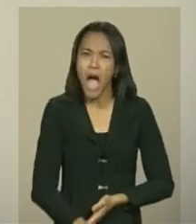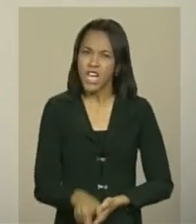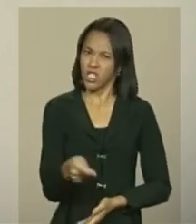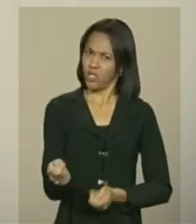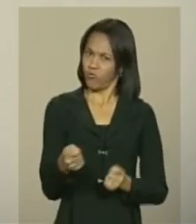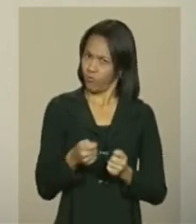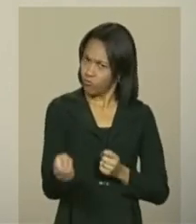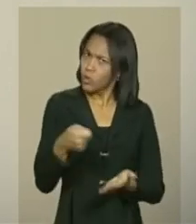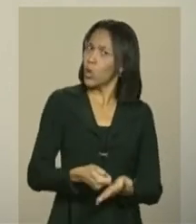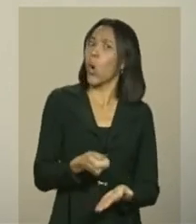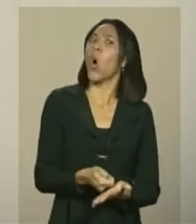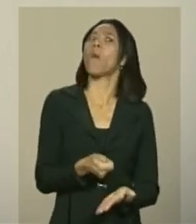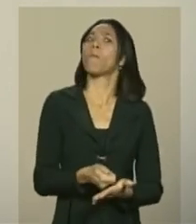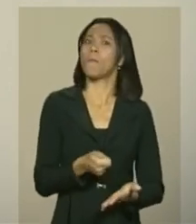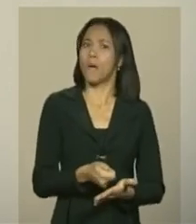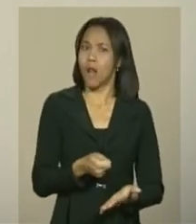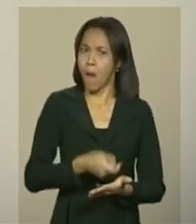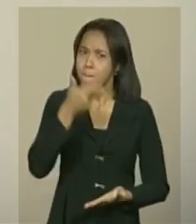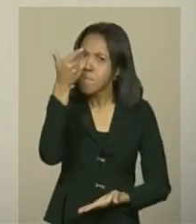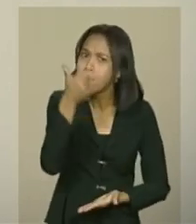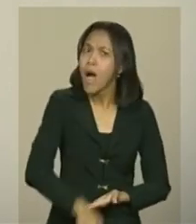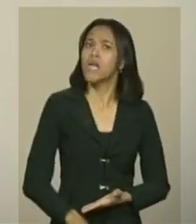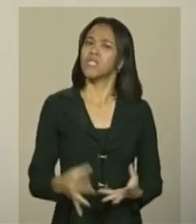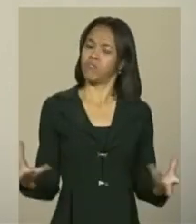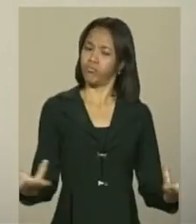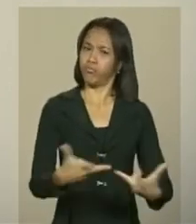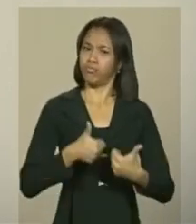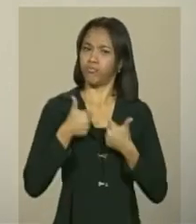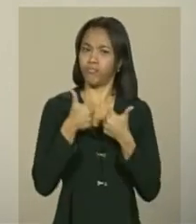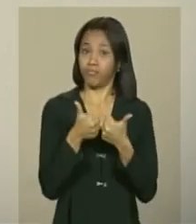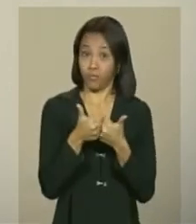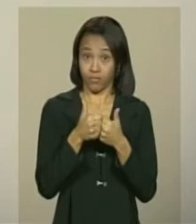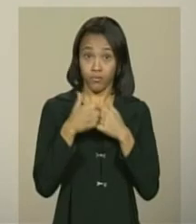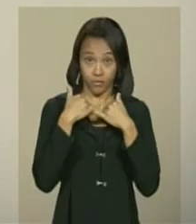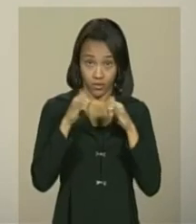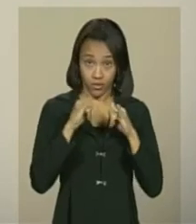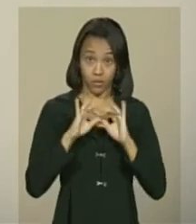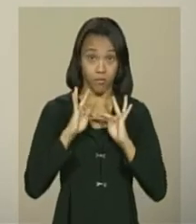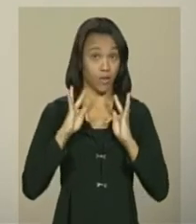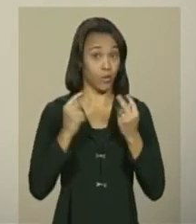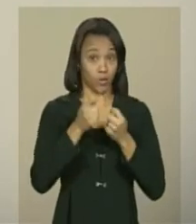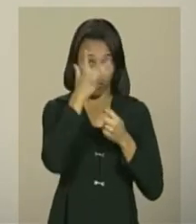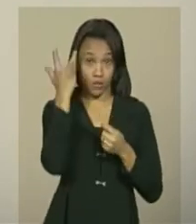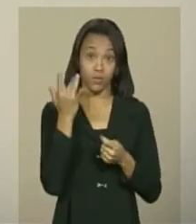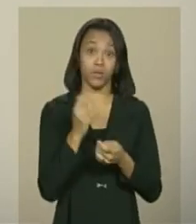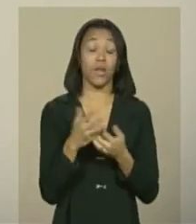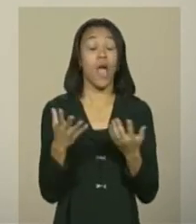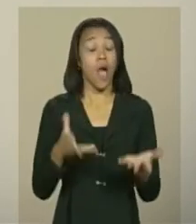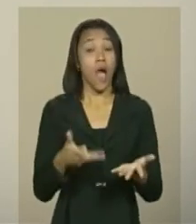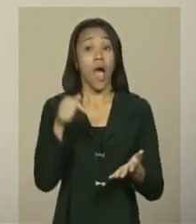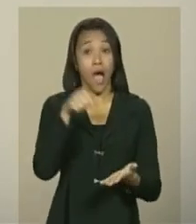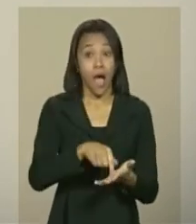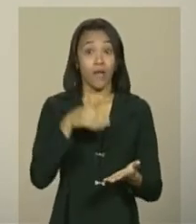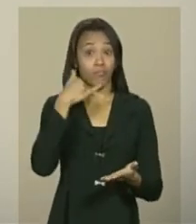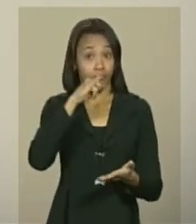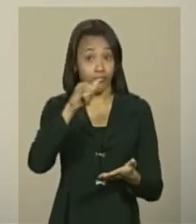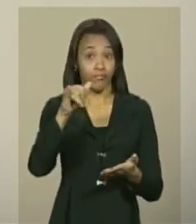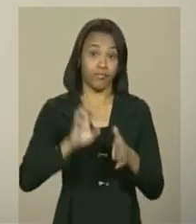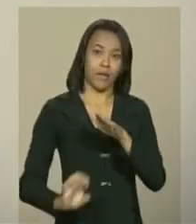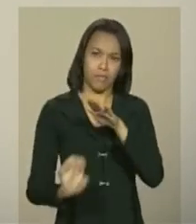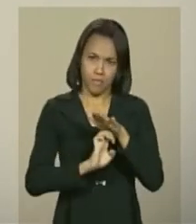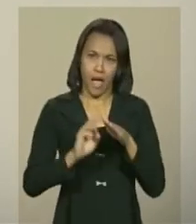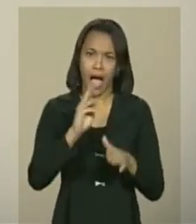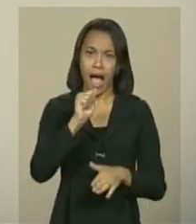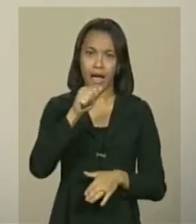mais rigorosos e cobrar mais qualidade dos serviços prestados à população Agência Nacional de Energia